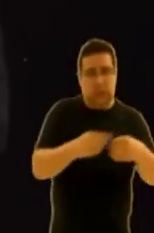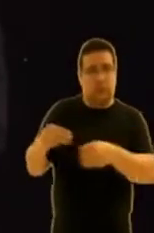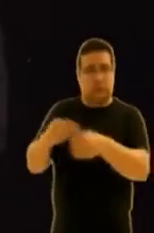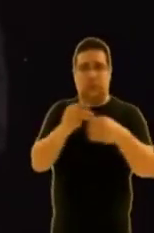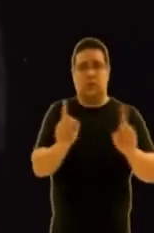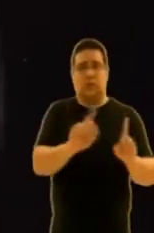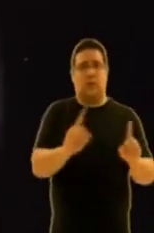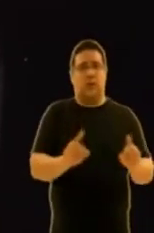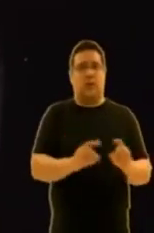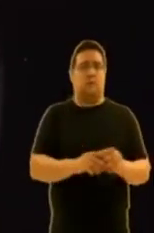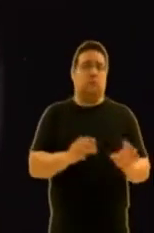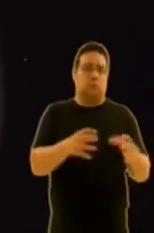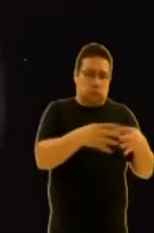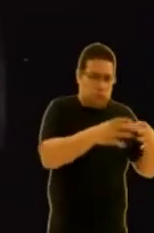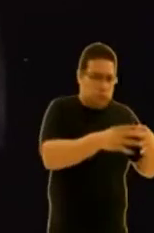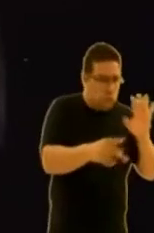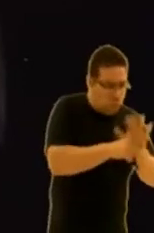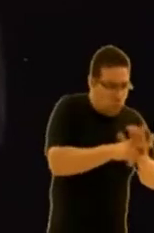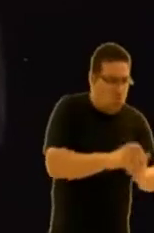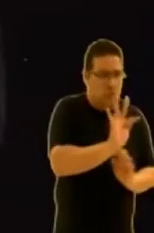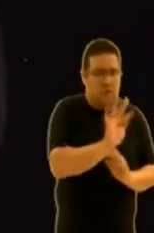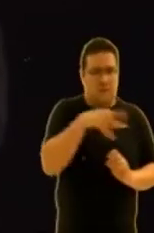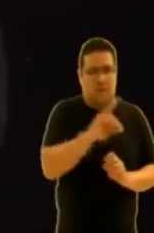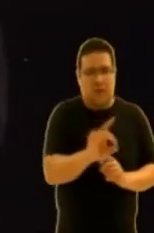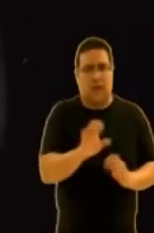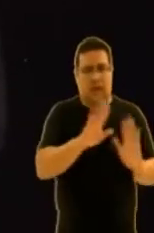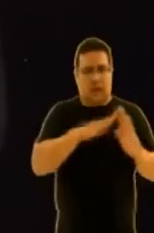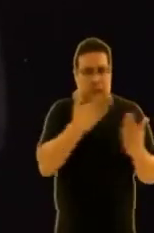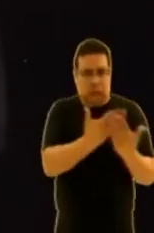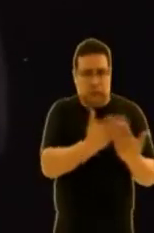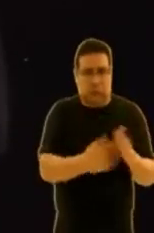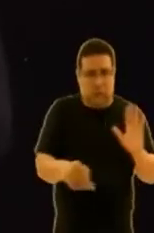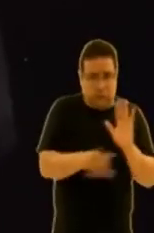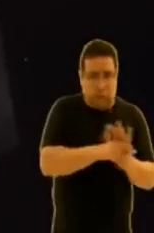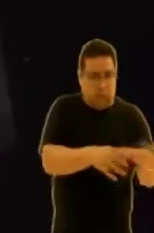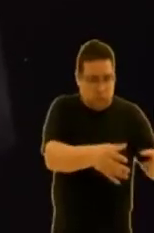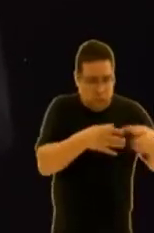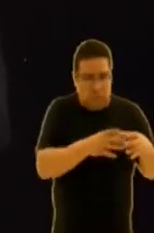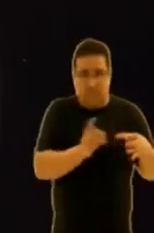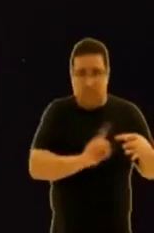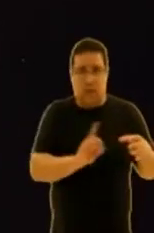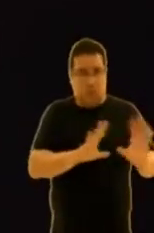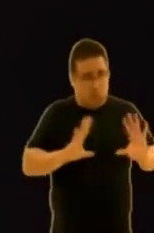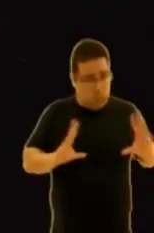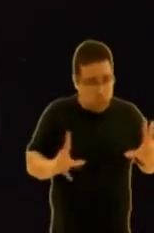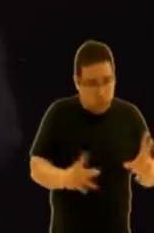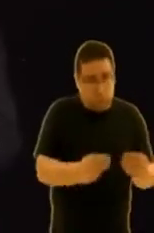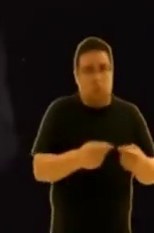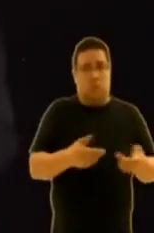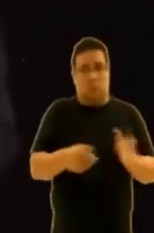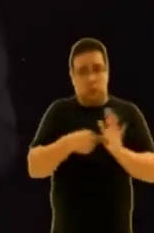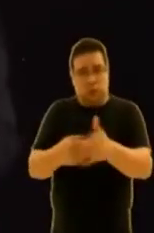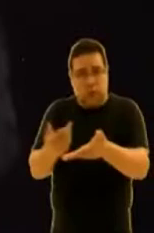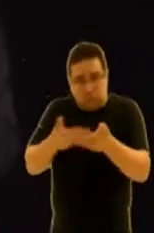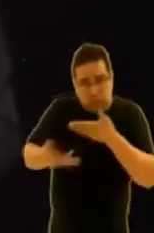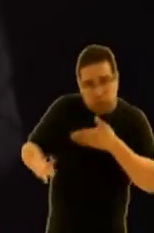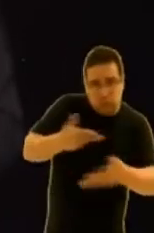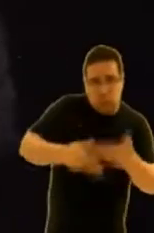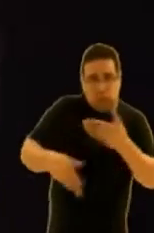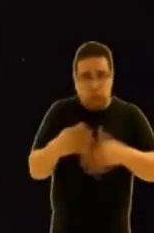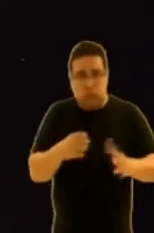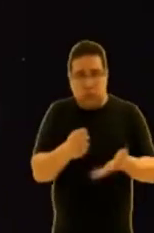não possui escola própria. Né? O FNDE é um ente para viabilizar, é um ente